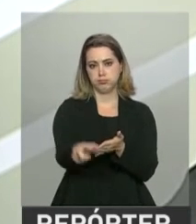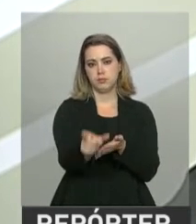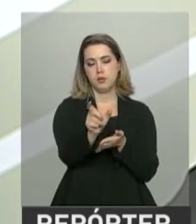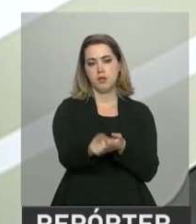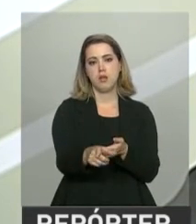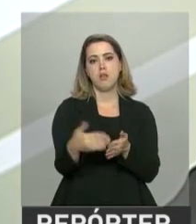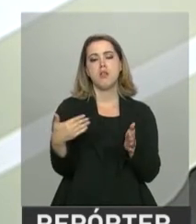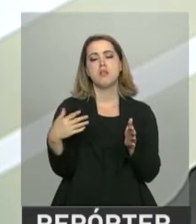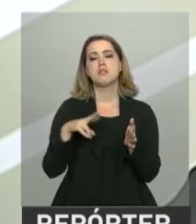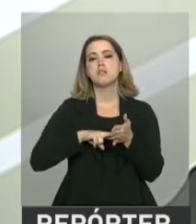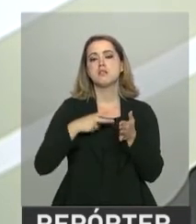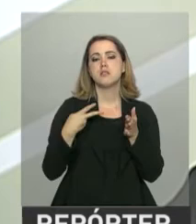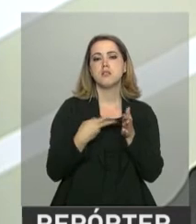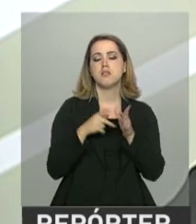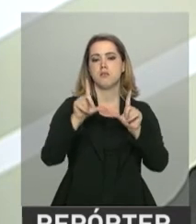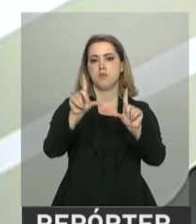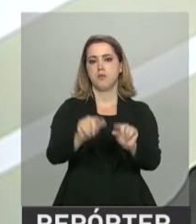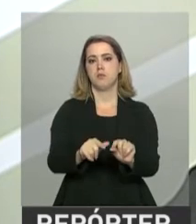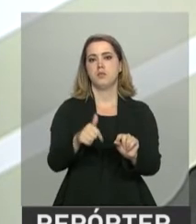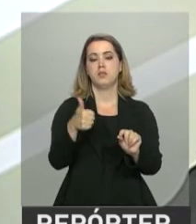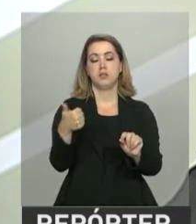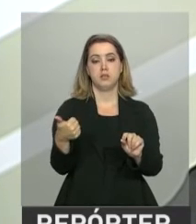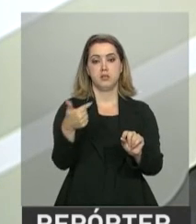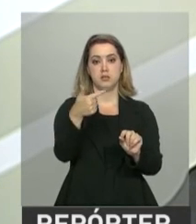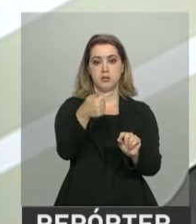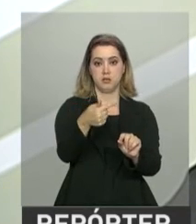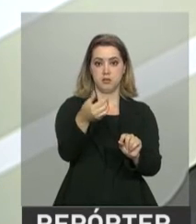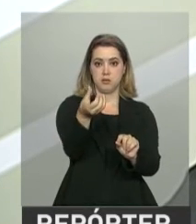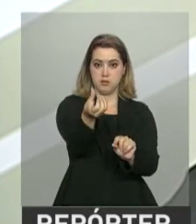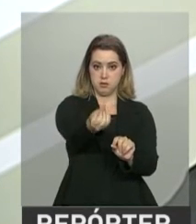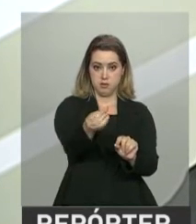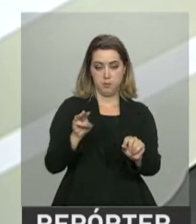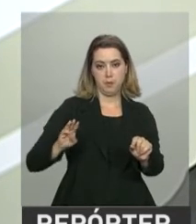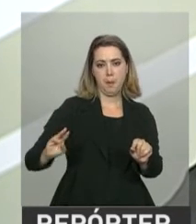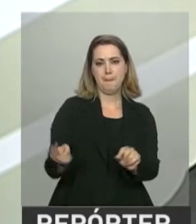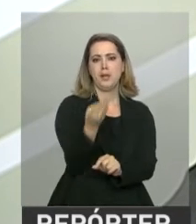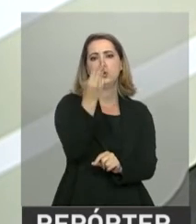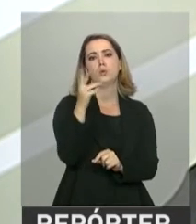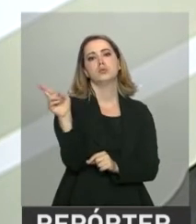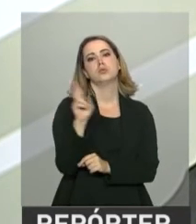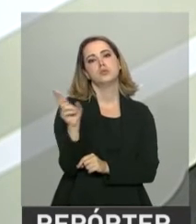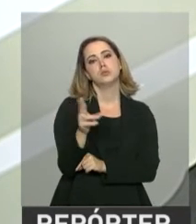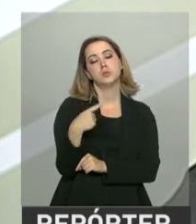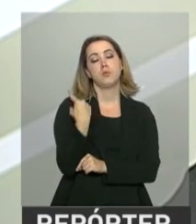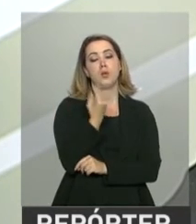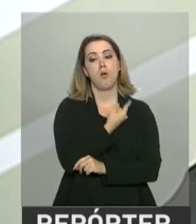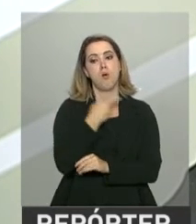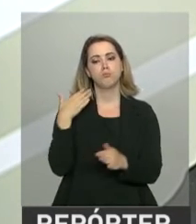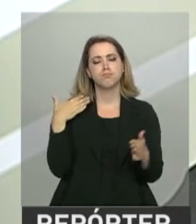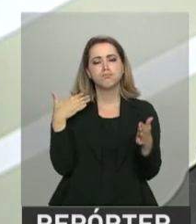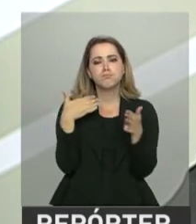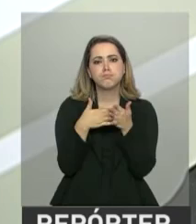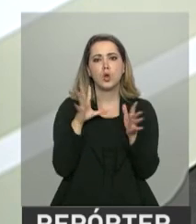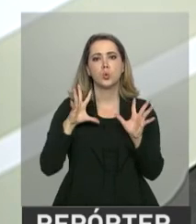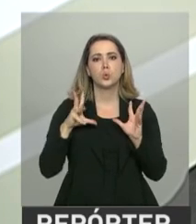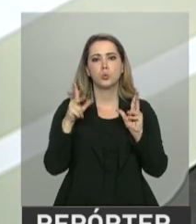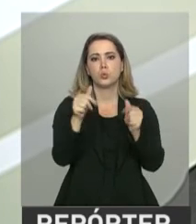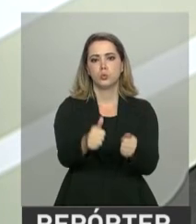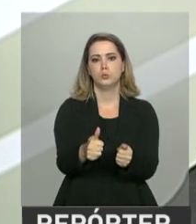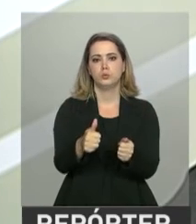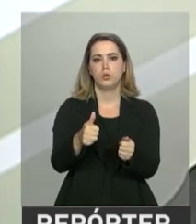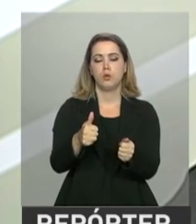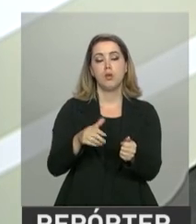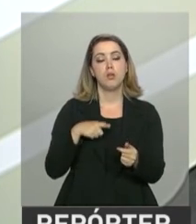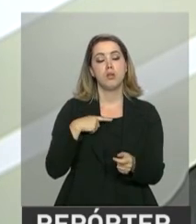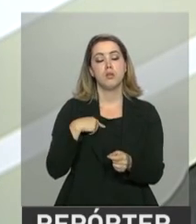176 milhões de reais quando nós alcançarmos a meta total né